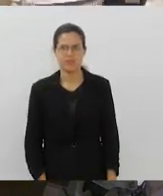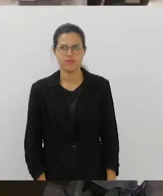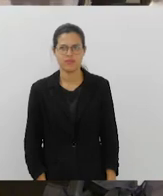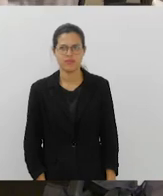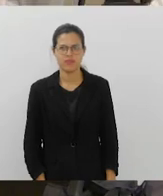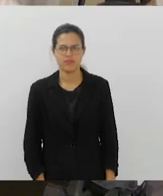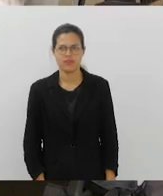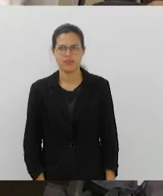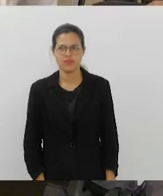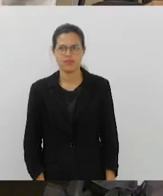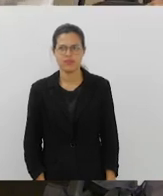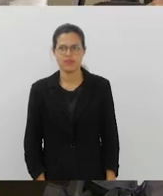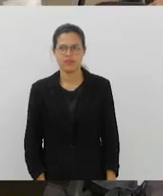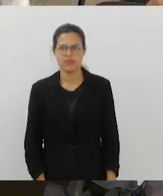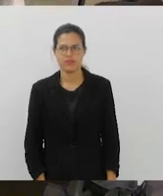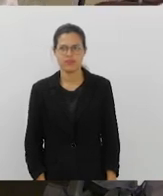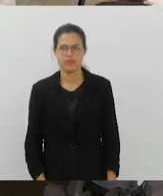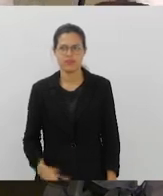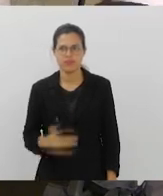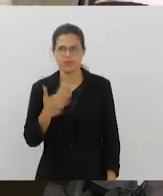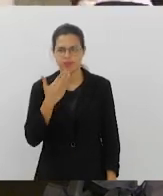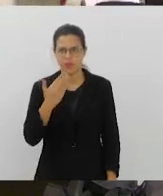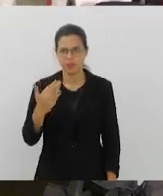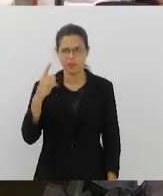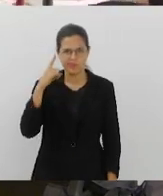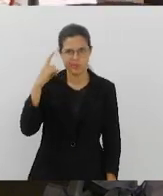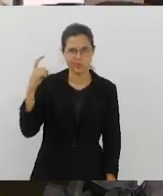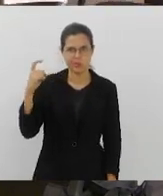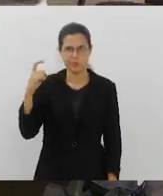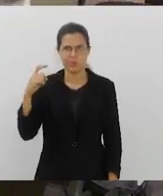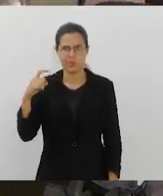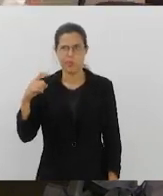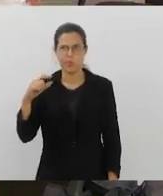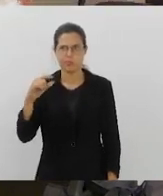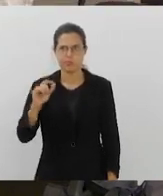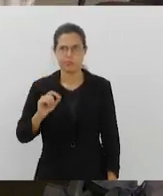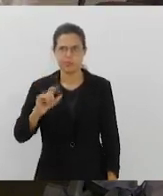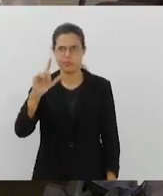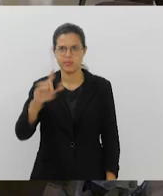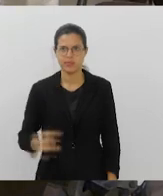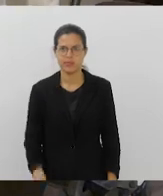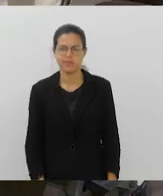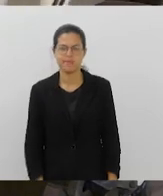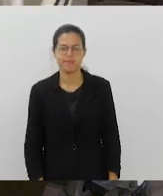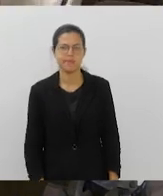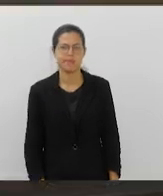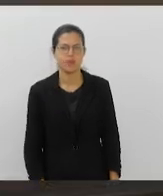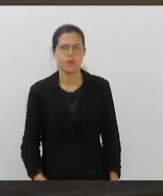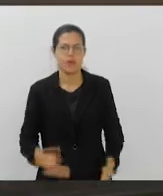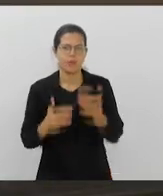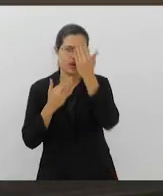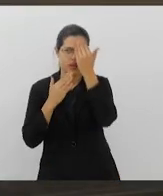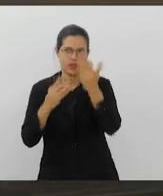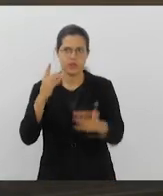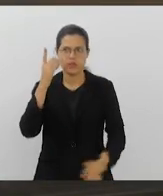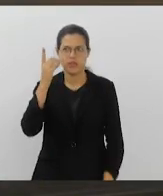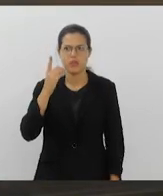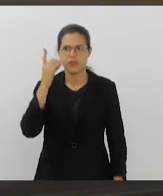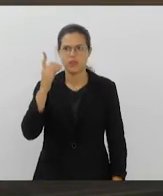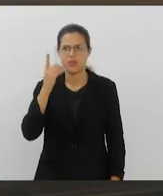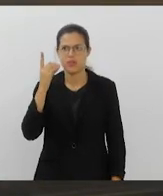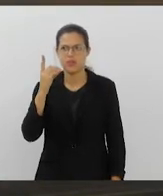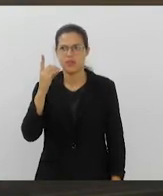Pedir para aumentar o som da Flávia aí, por favor. Vai lá, Flavinha. Obrigada, deputado. Quebrando rapidamente